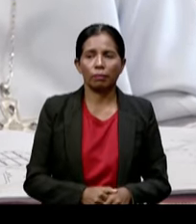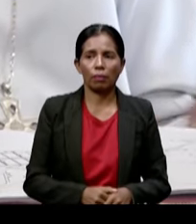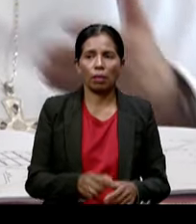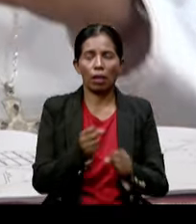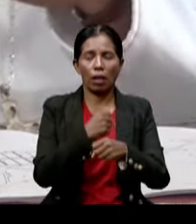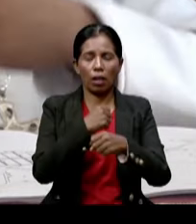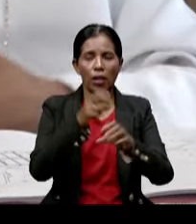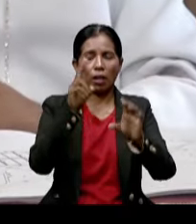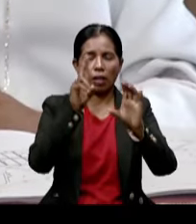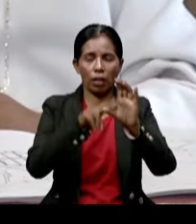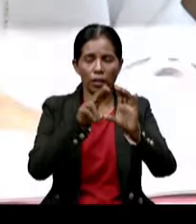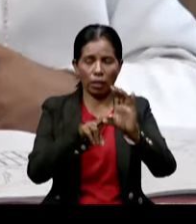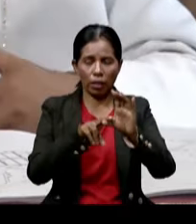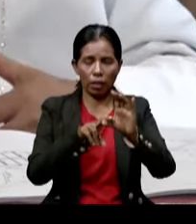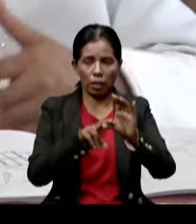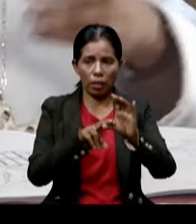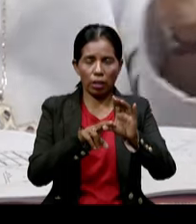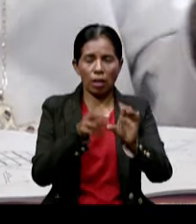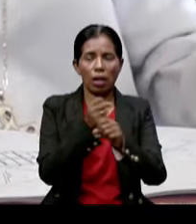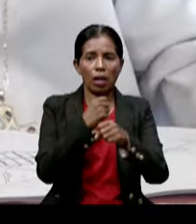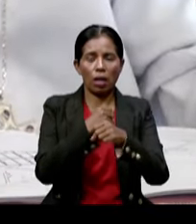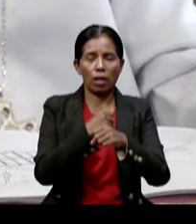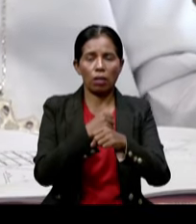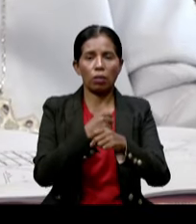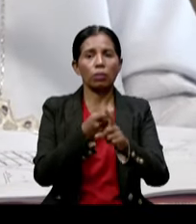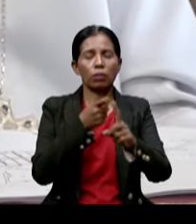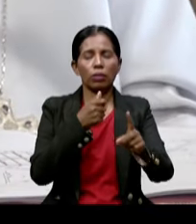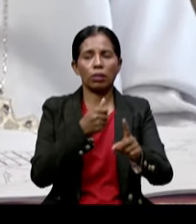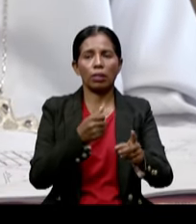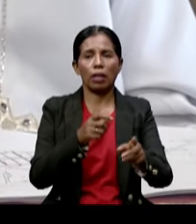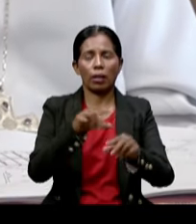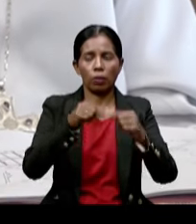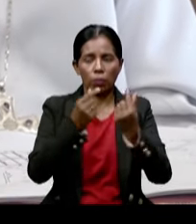Halusi, a equipa nebe responsável, será o.